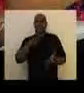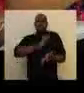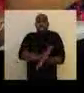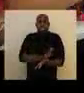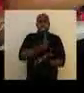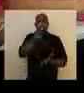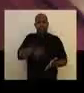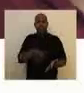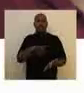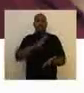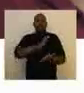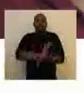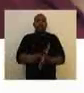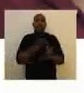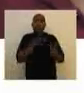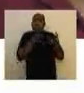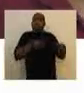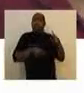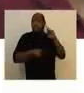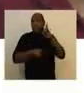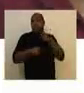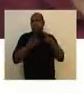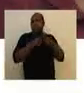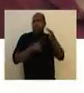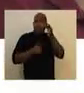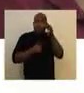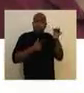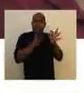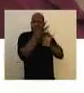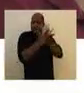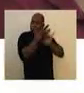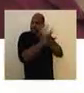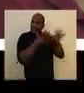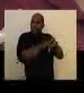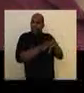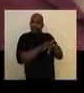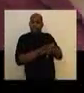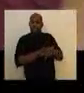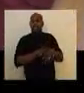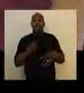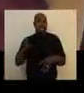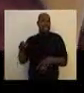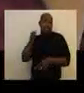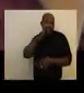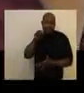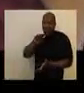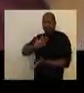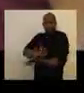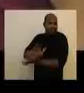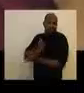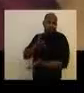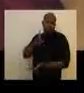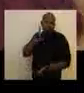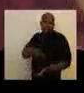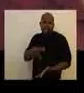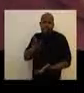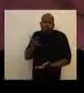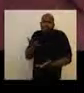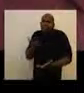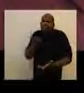outro cara. Felipe Lins, monitor do pisou no pé projeto. dele acidentalmente e ela pediu desculpa em